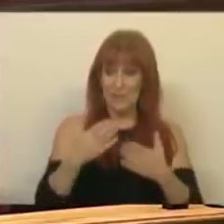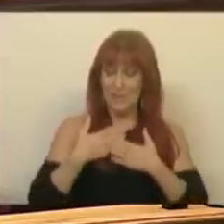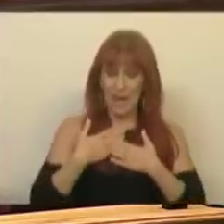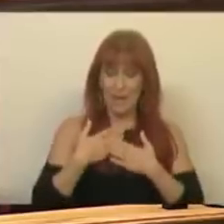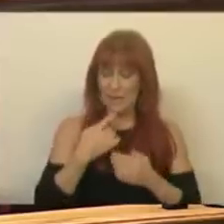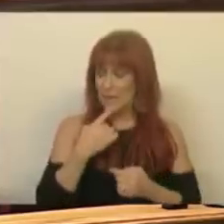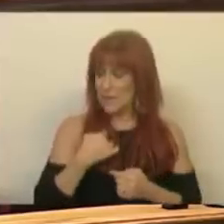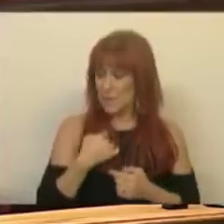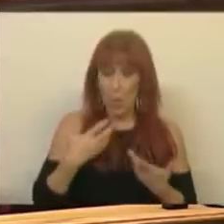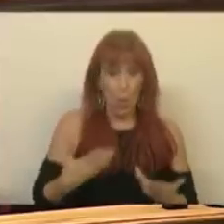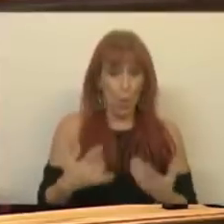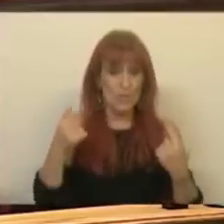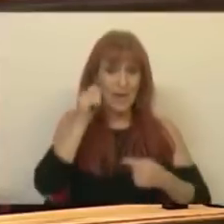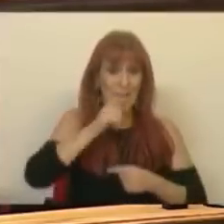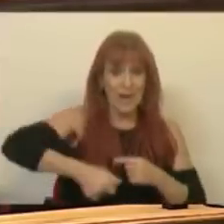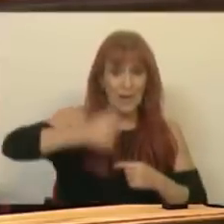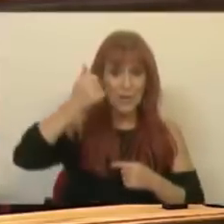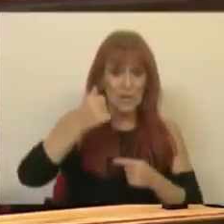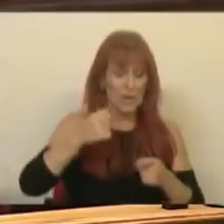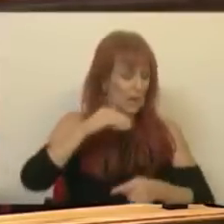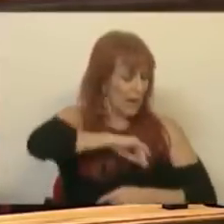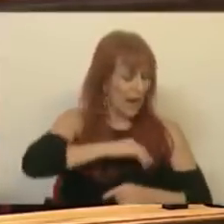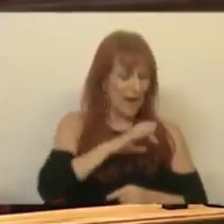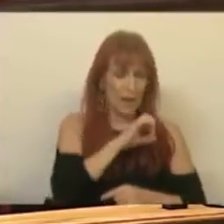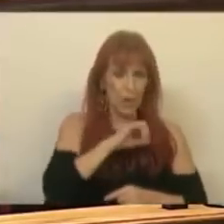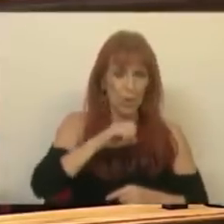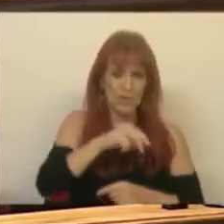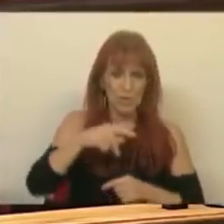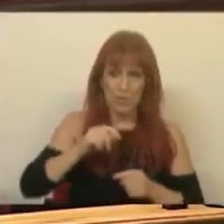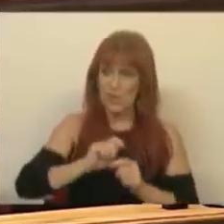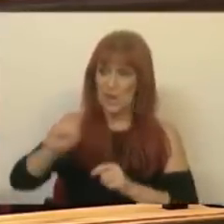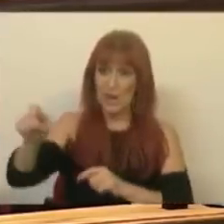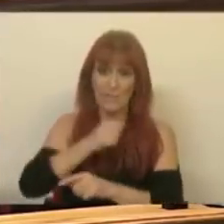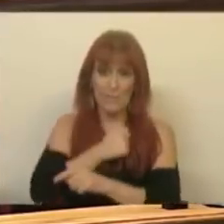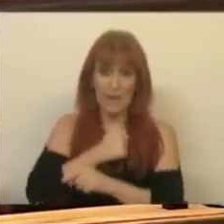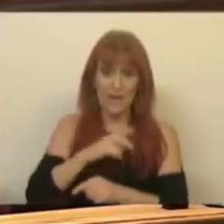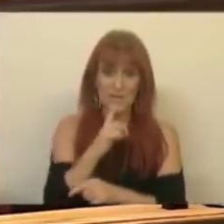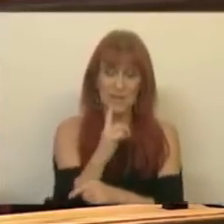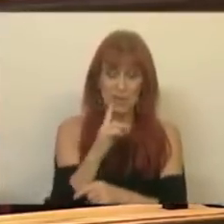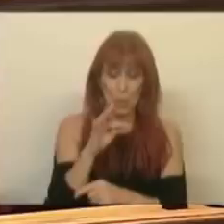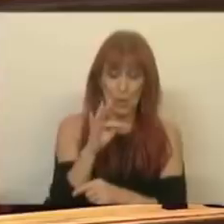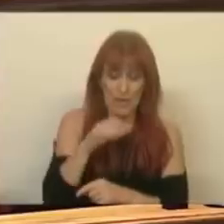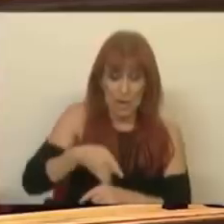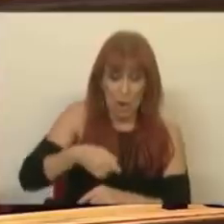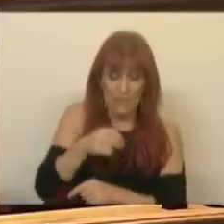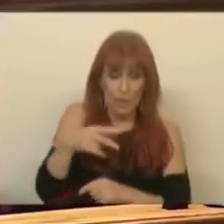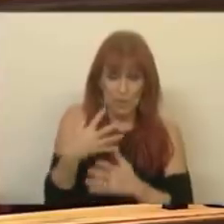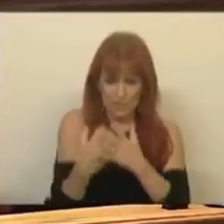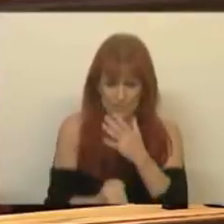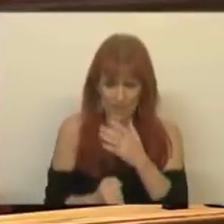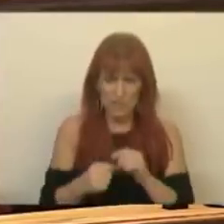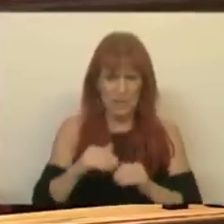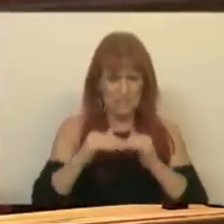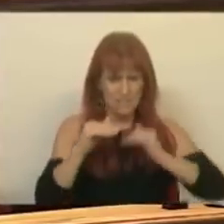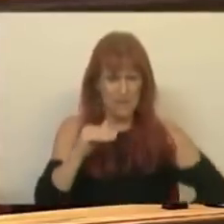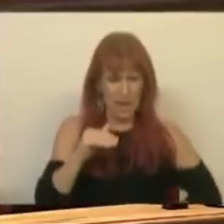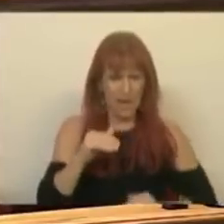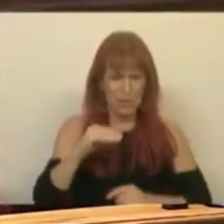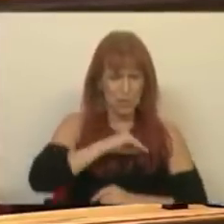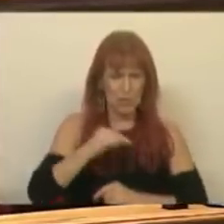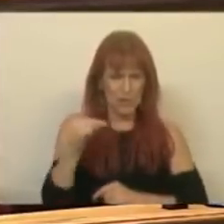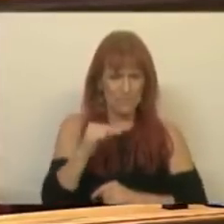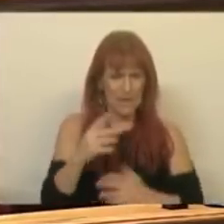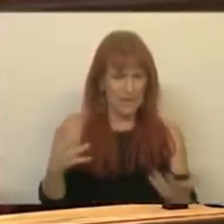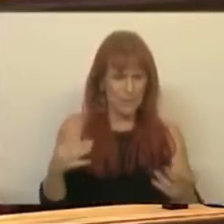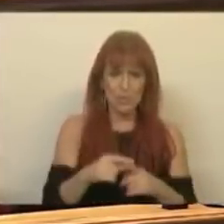dava nota ainda hoje quem ganha 800 € vai levar para casa 649 € limpos ou seja menos do que ordenar mínimo e por